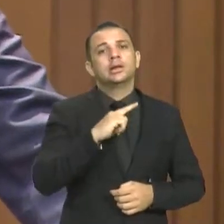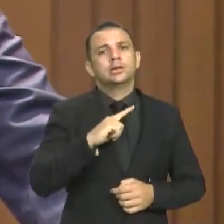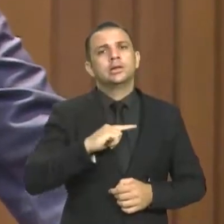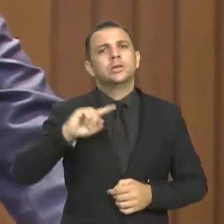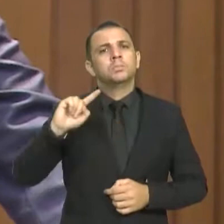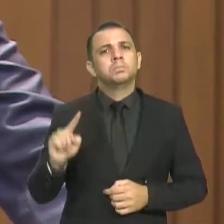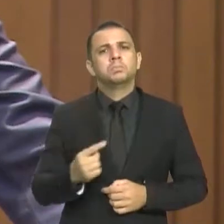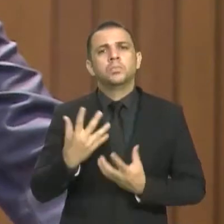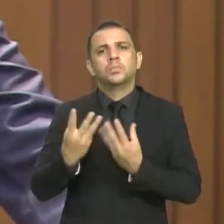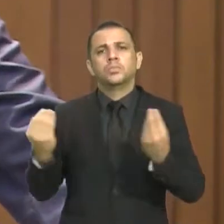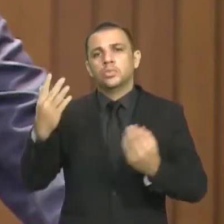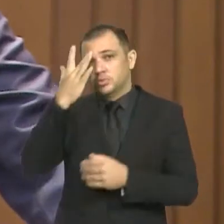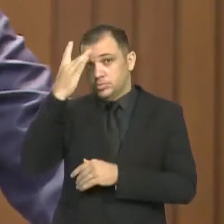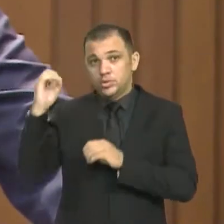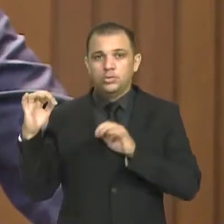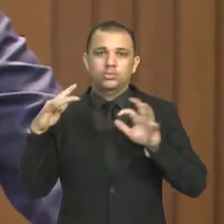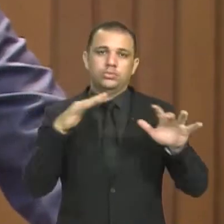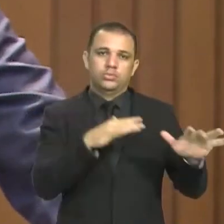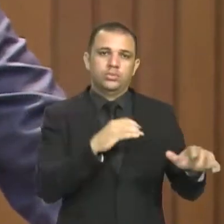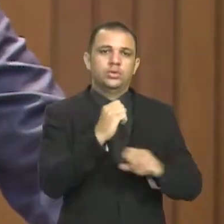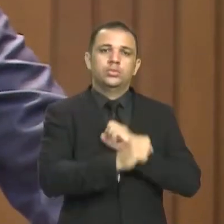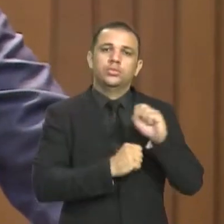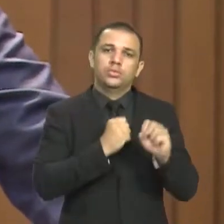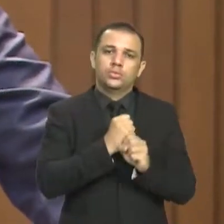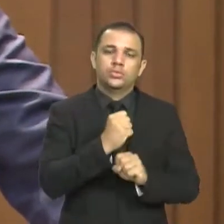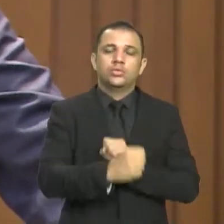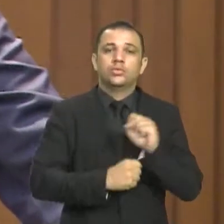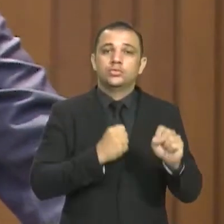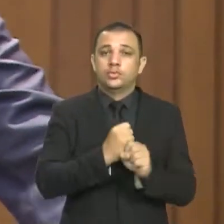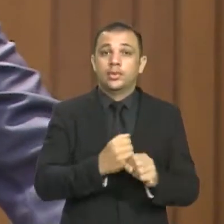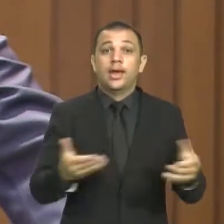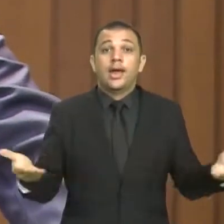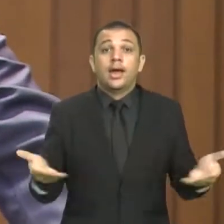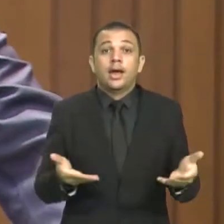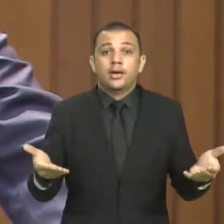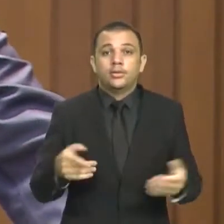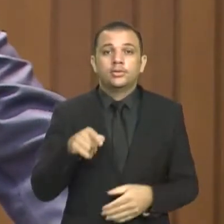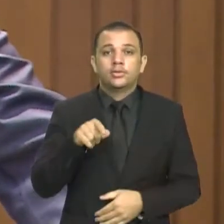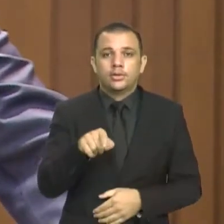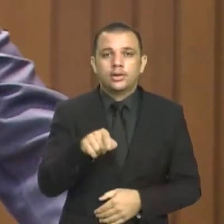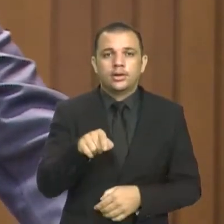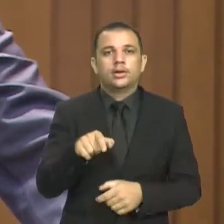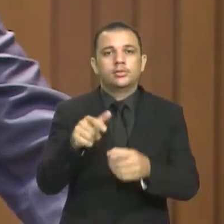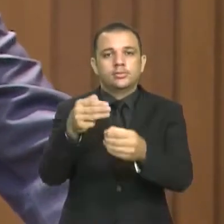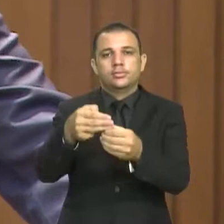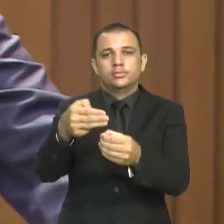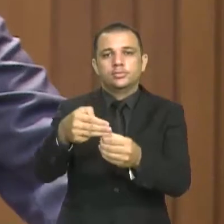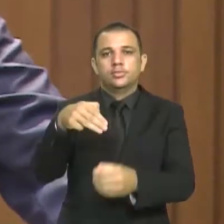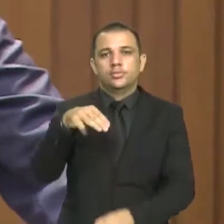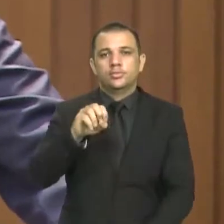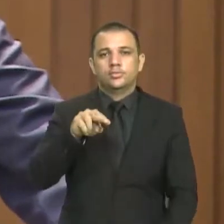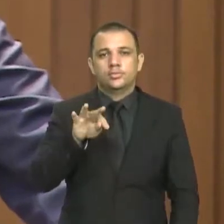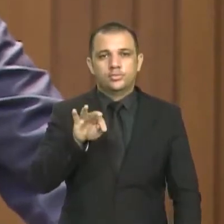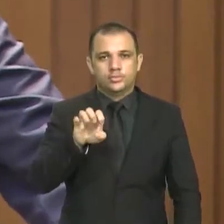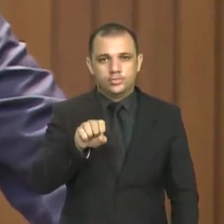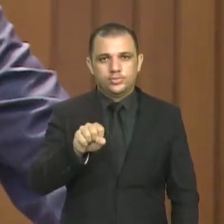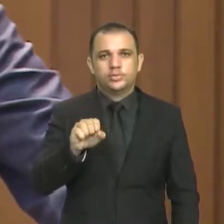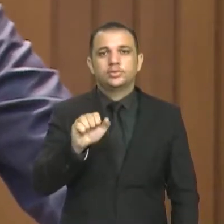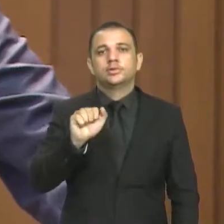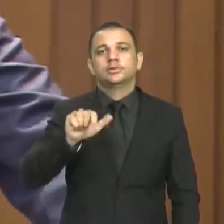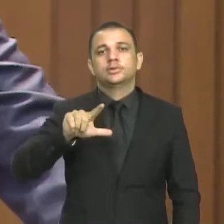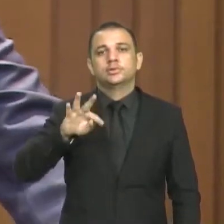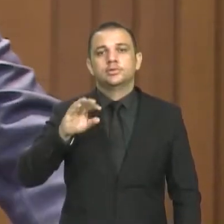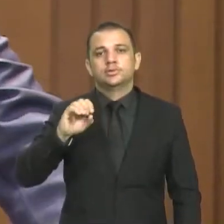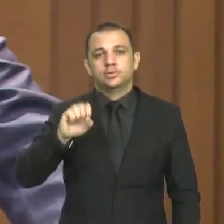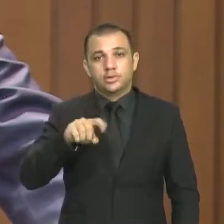vez, a paróquia de Montes Altos ousou, e através de tantas